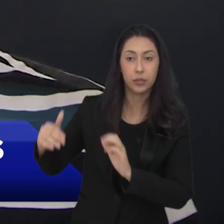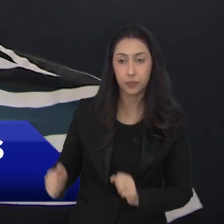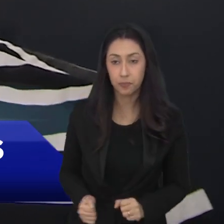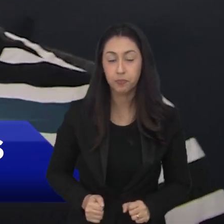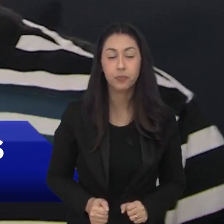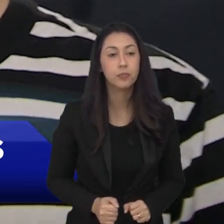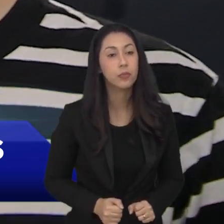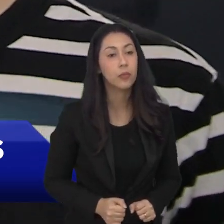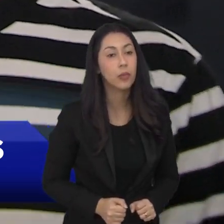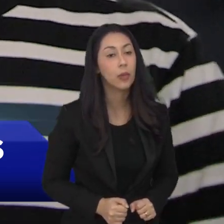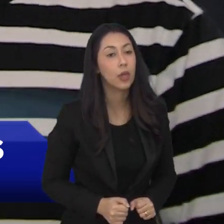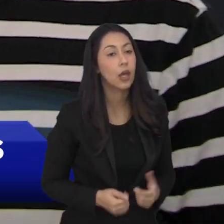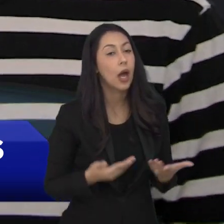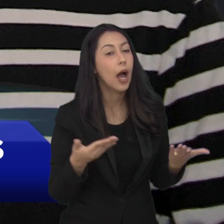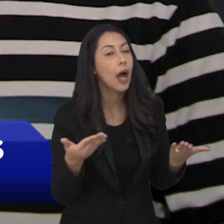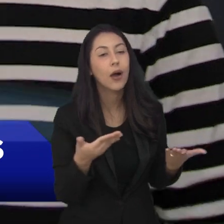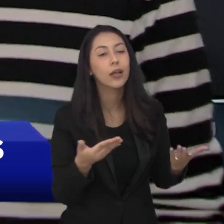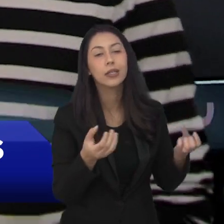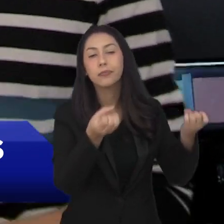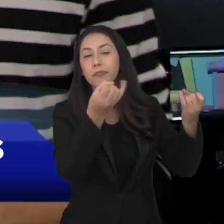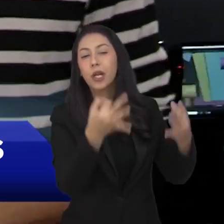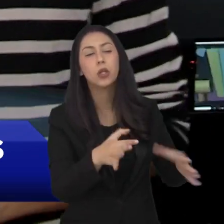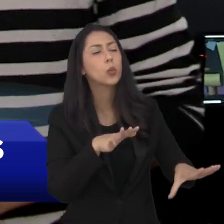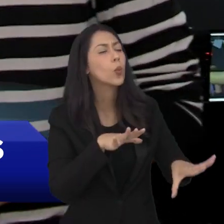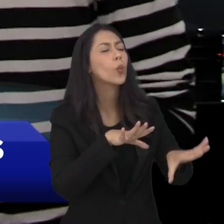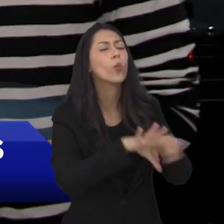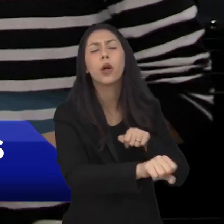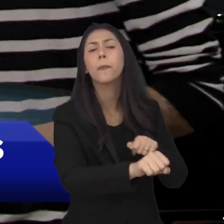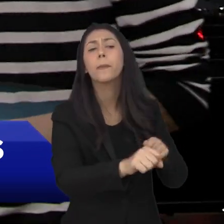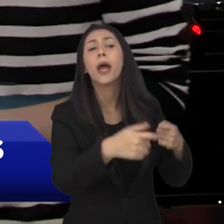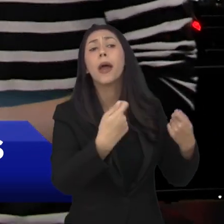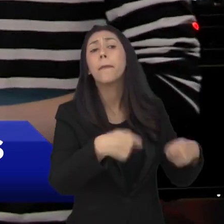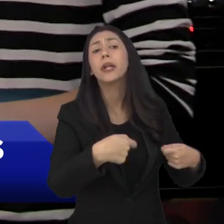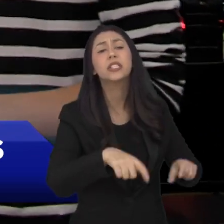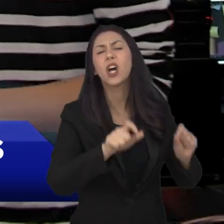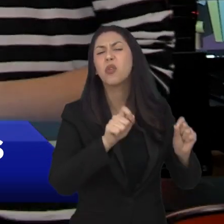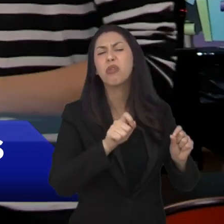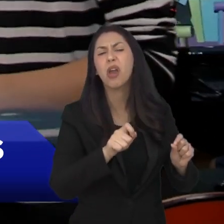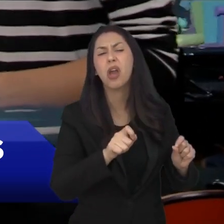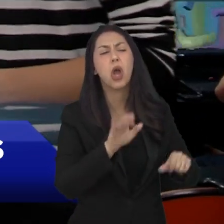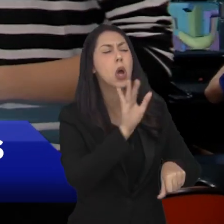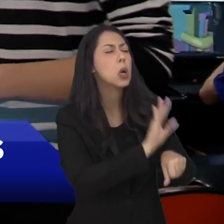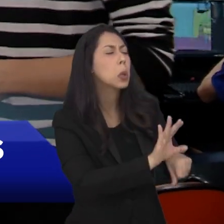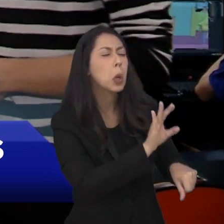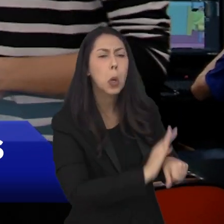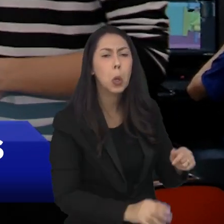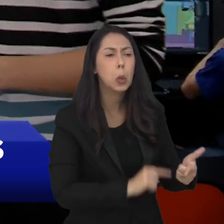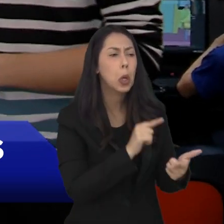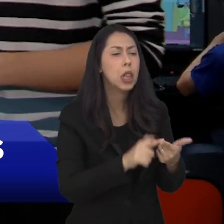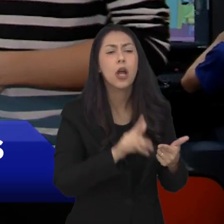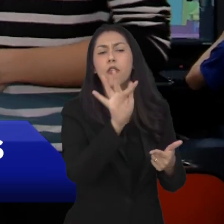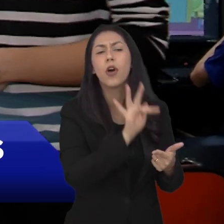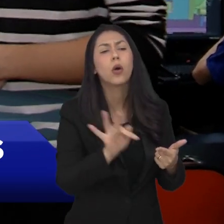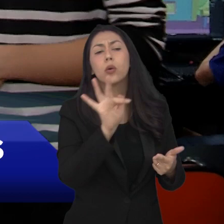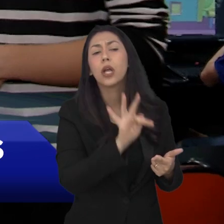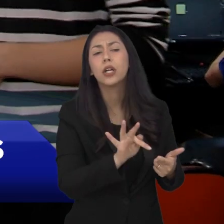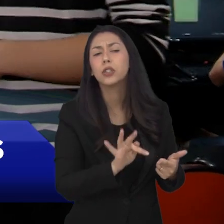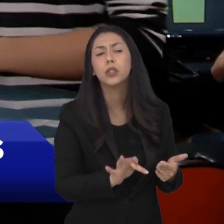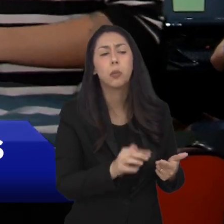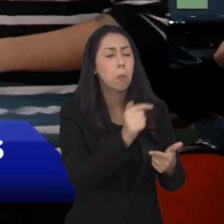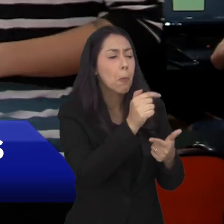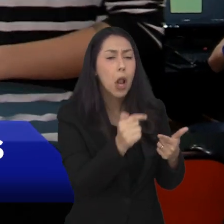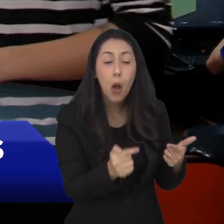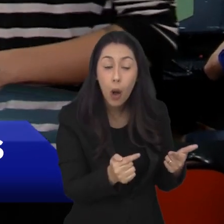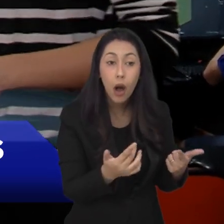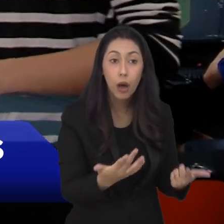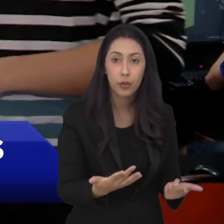constante crescimento. E, professor, agora falando das formações, né? O que precisa de cursos, de faculdade para poder